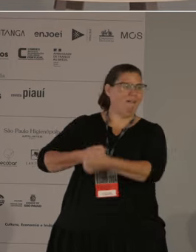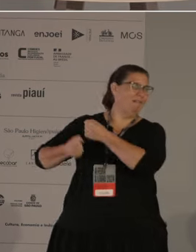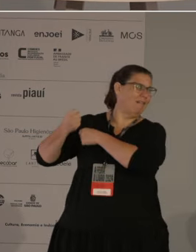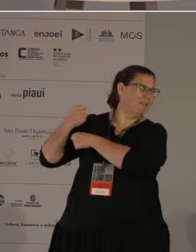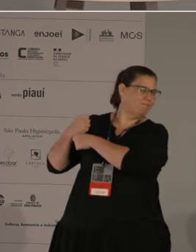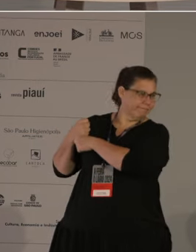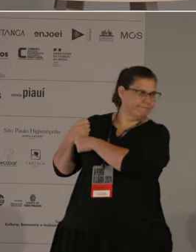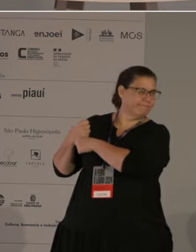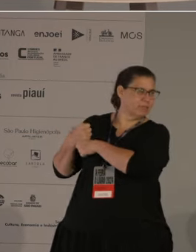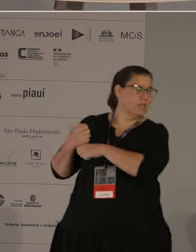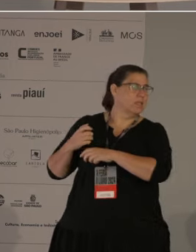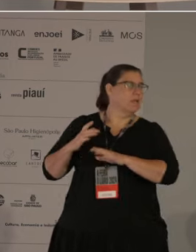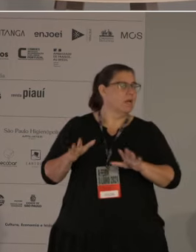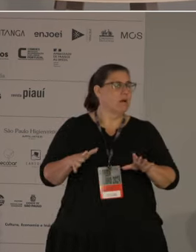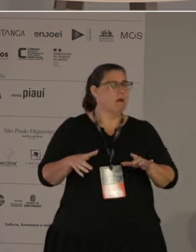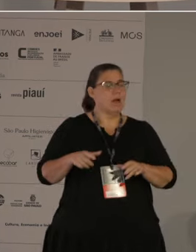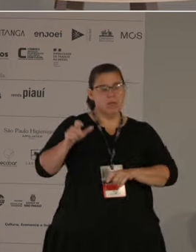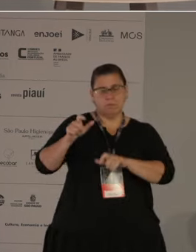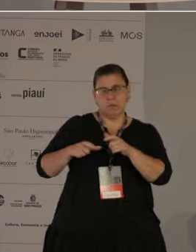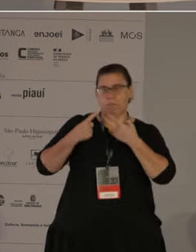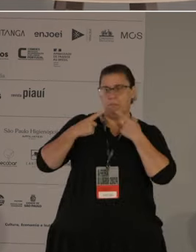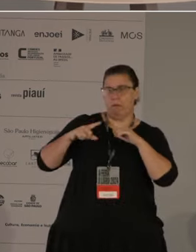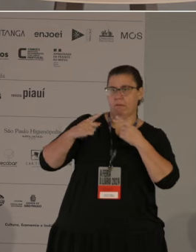iniciais. Aí os críticos caem de pau,